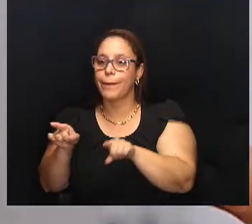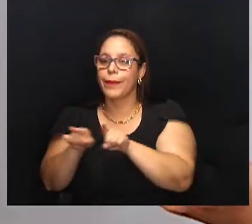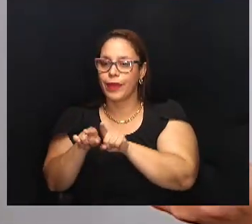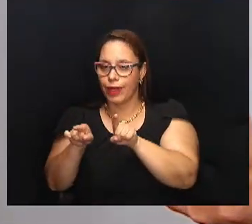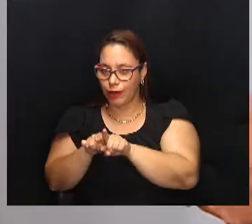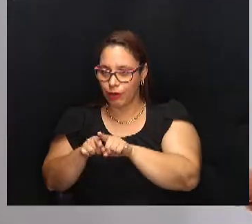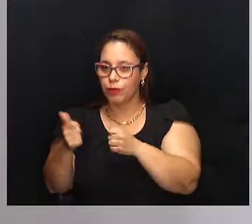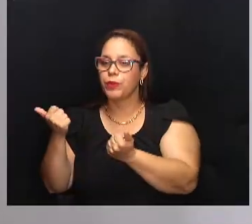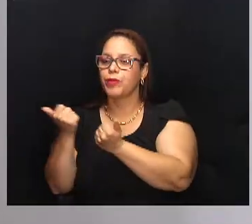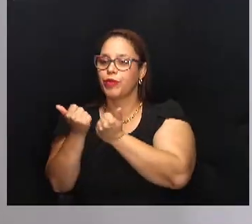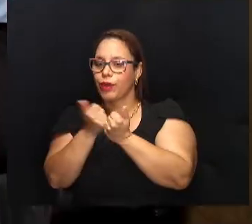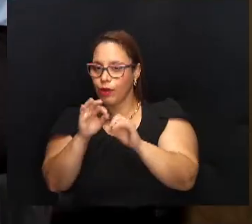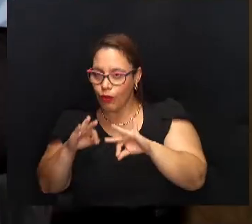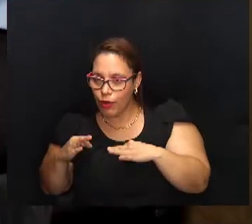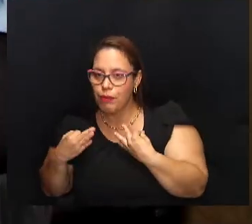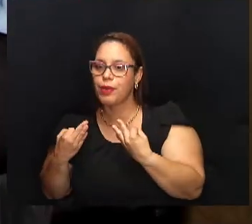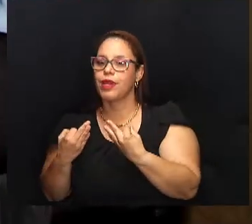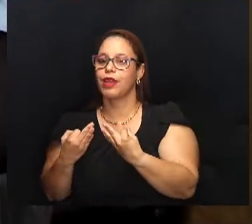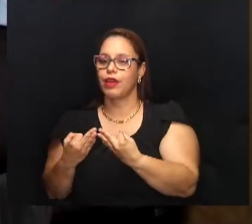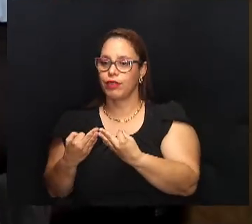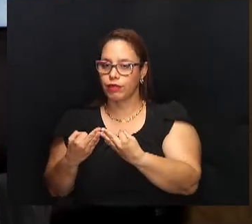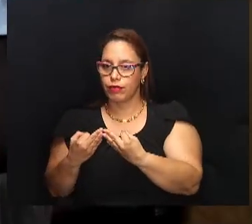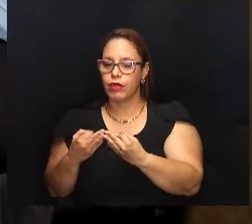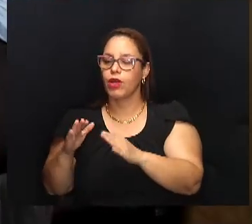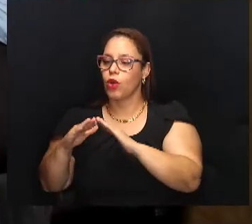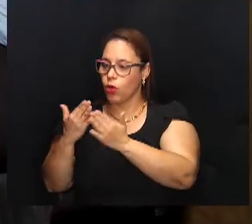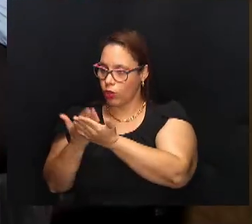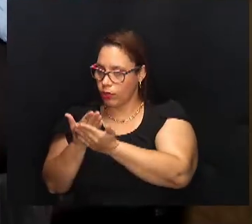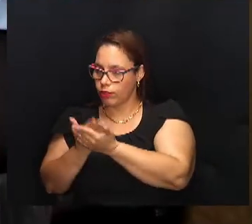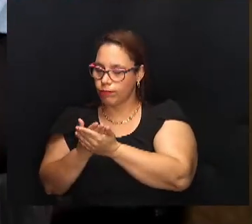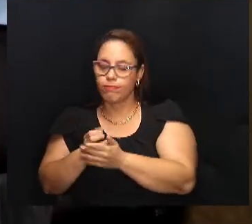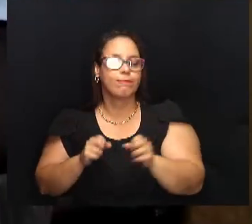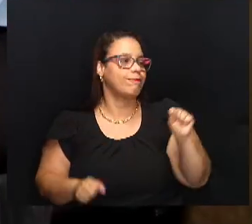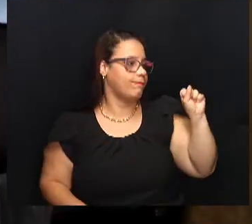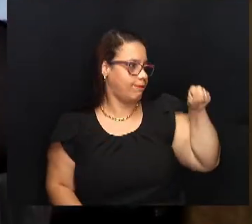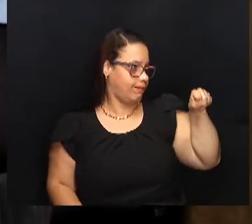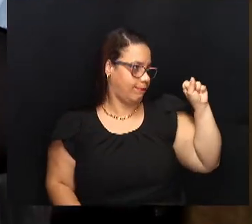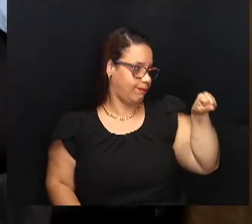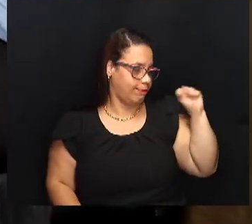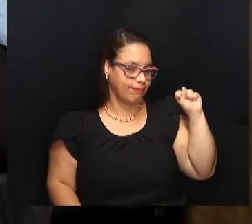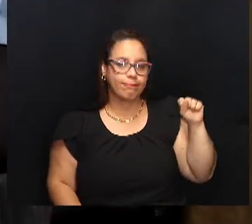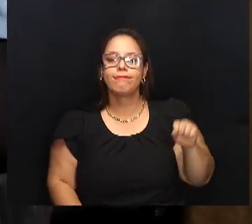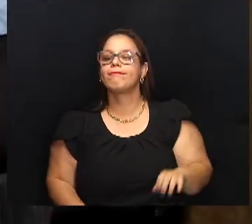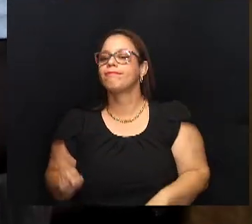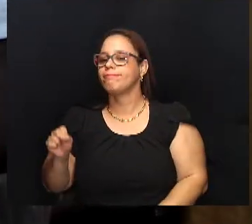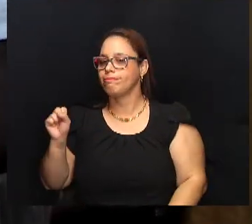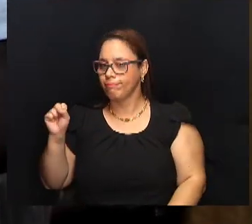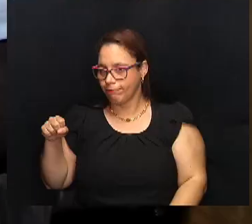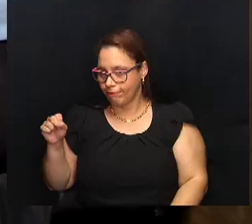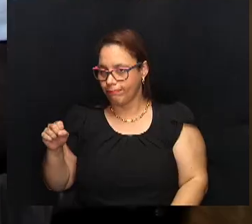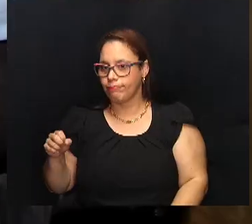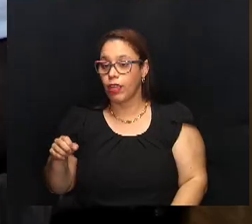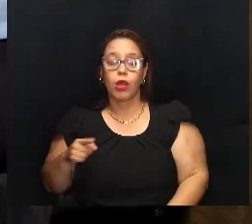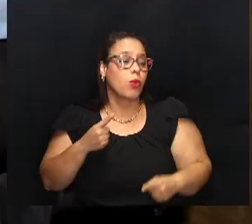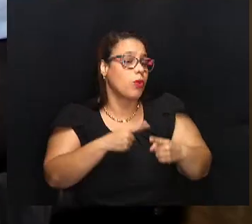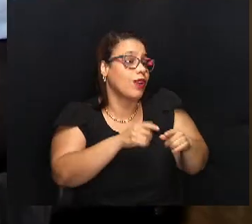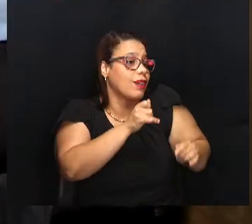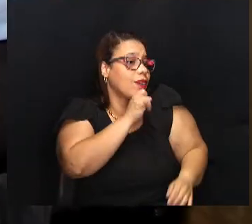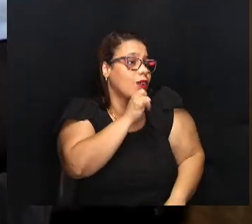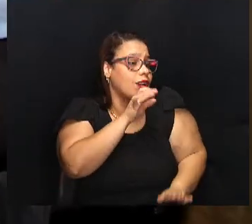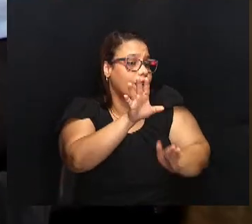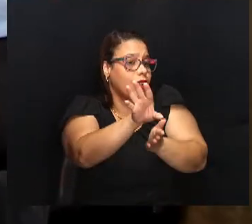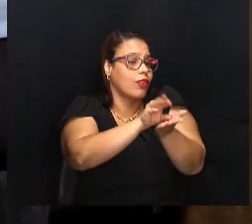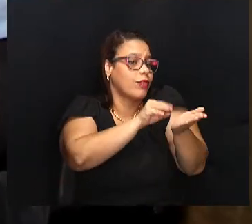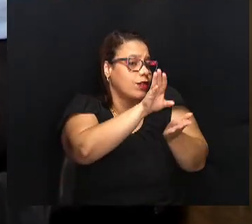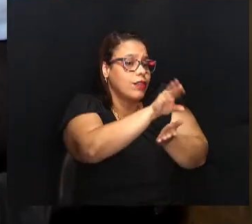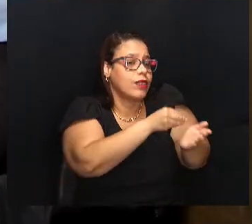em parceria Sim, com a família, exatamente. casa, escola, Sim. para manter todo mundo aí no mesmo nível, né? É porque são um exemplo, né? Falo, vocês são um